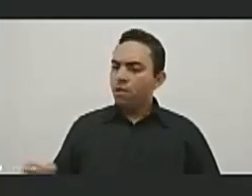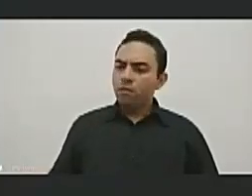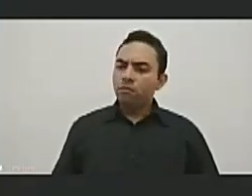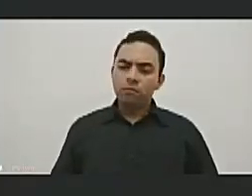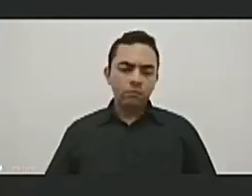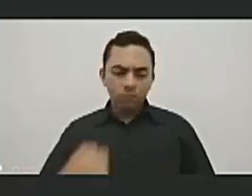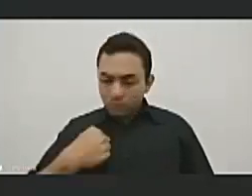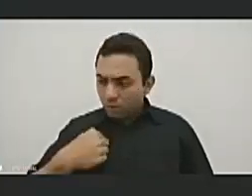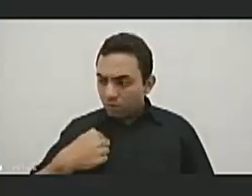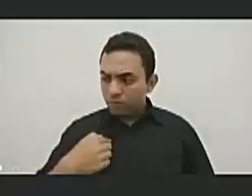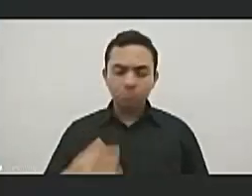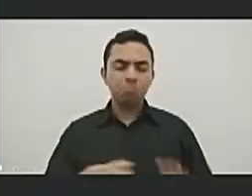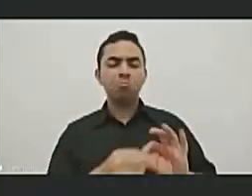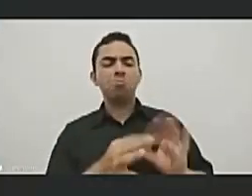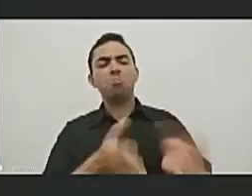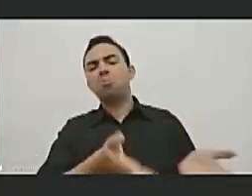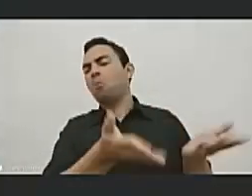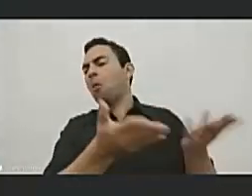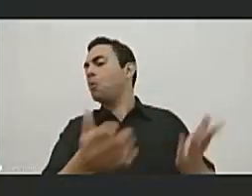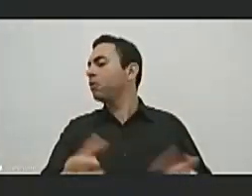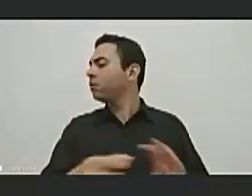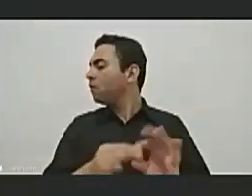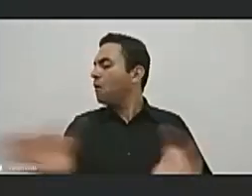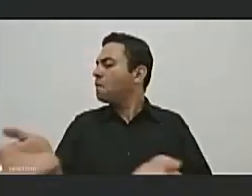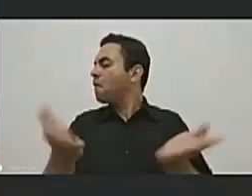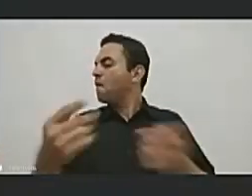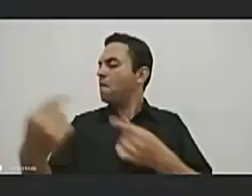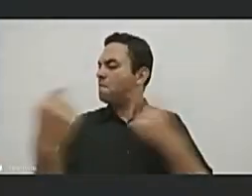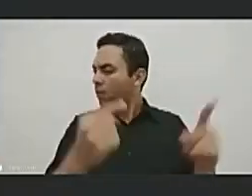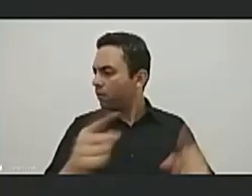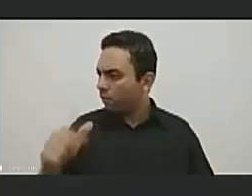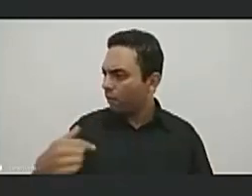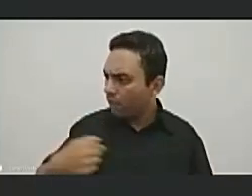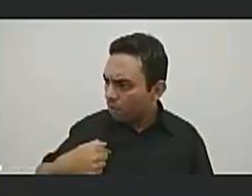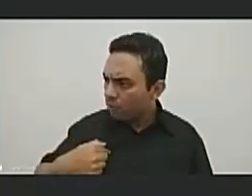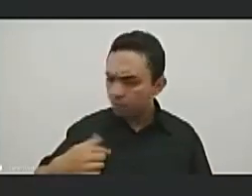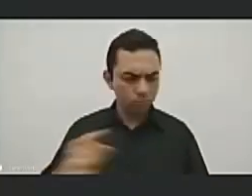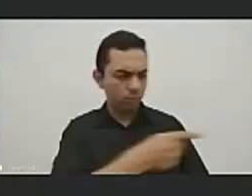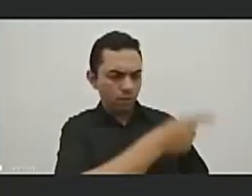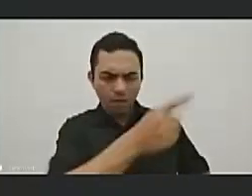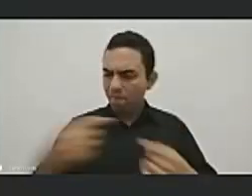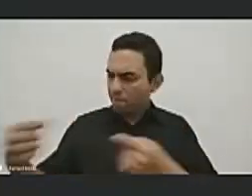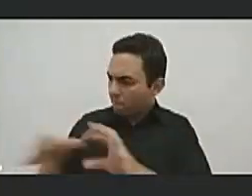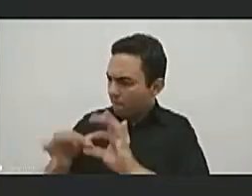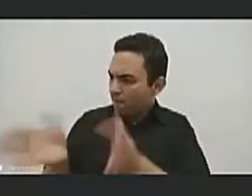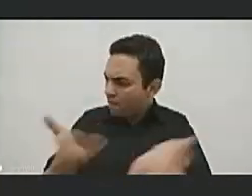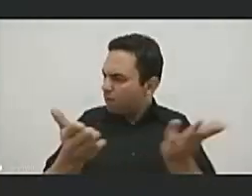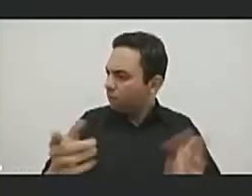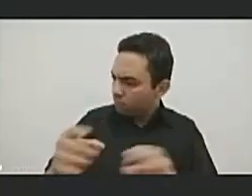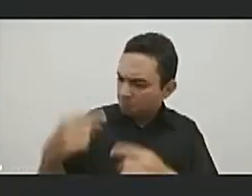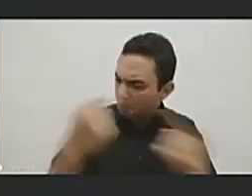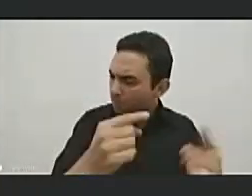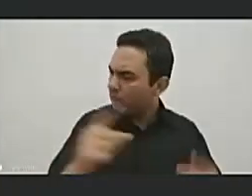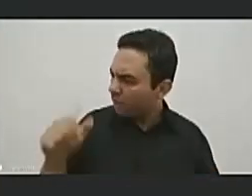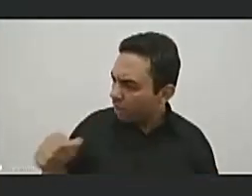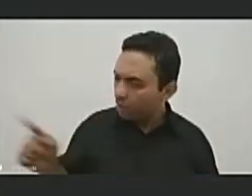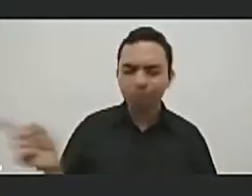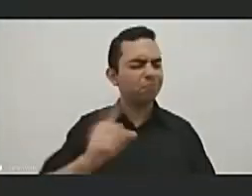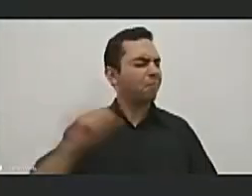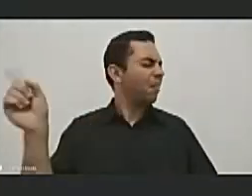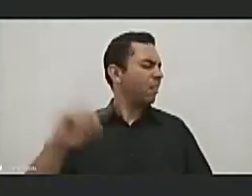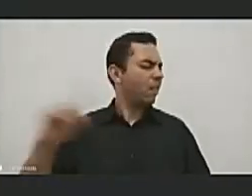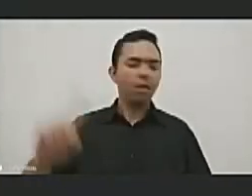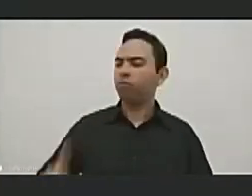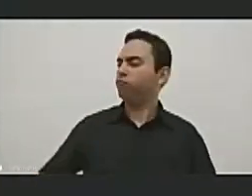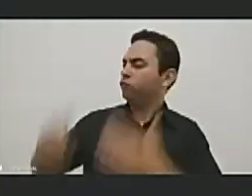mães que qualquer pessoa nos venha a usar a nossa imagem para crescer não queira que você não vai